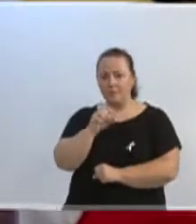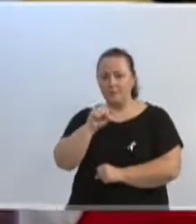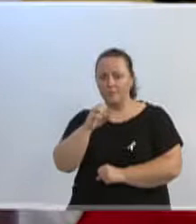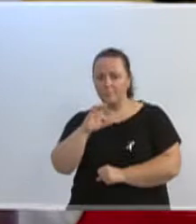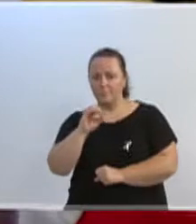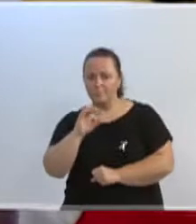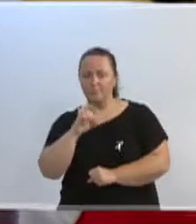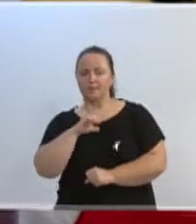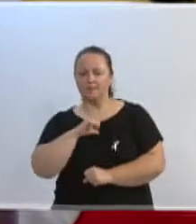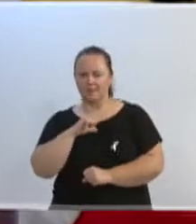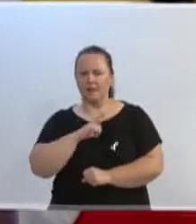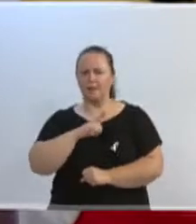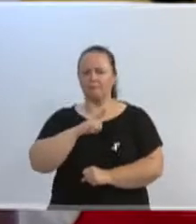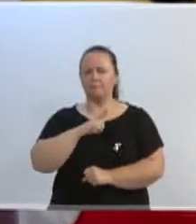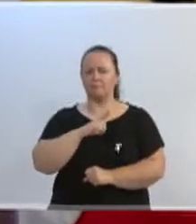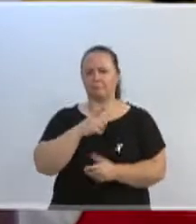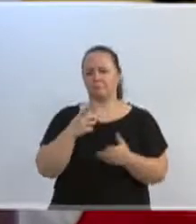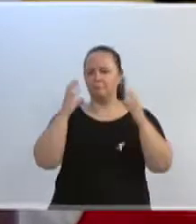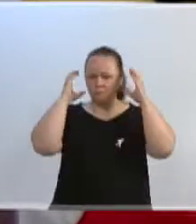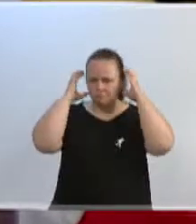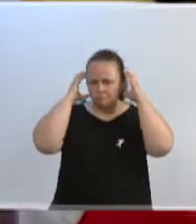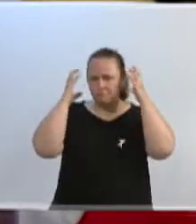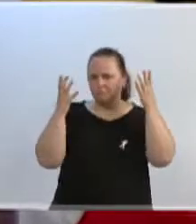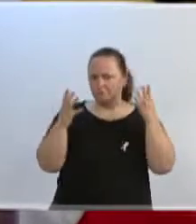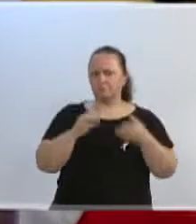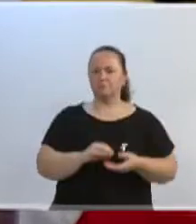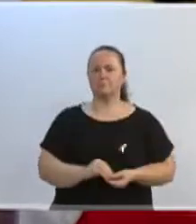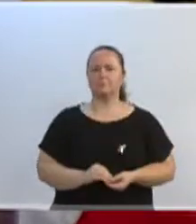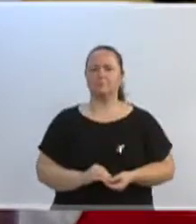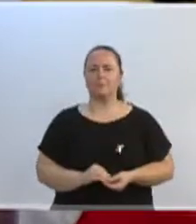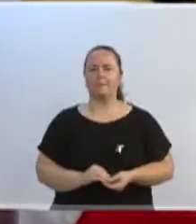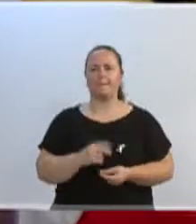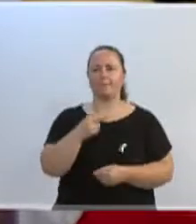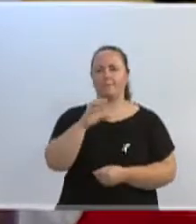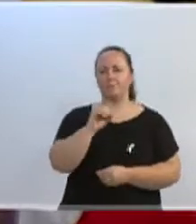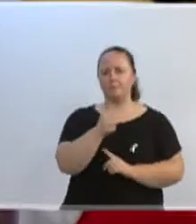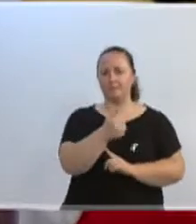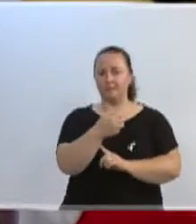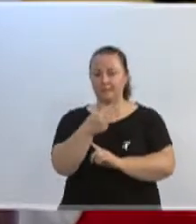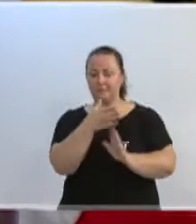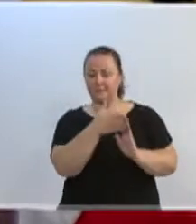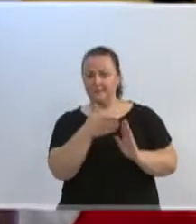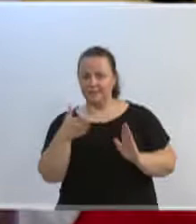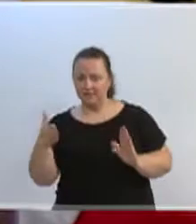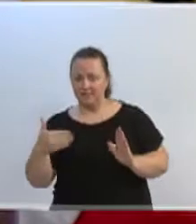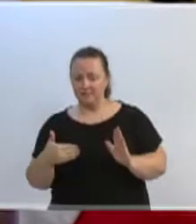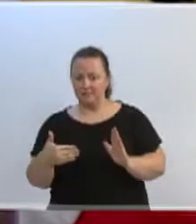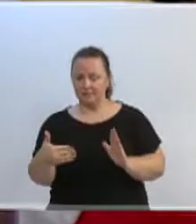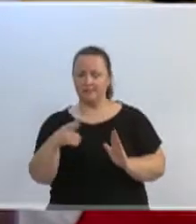ano, nós chegamos, de 2013 até então, nós temos